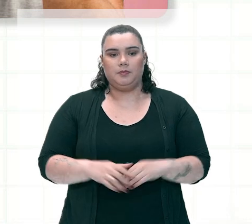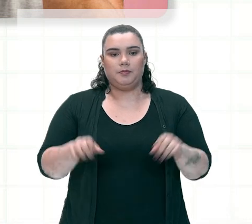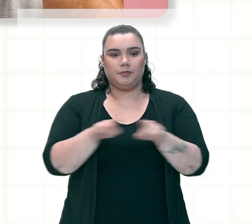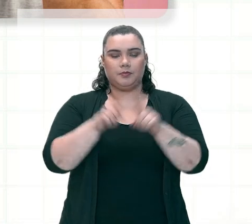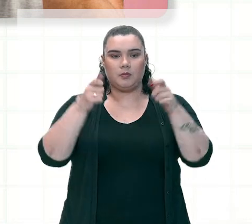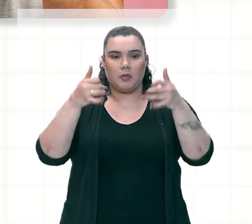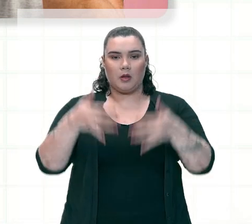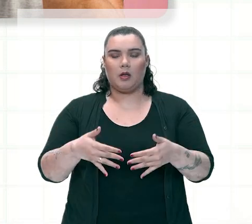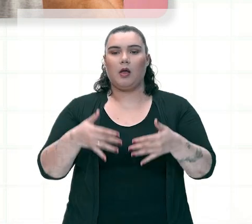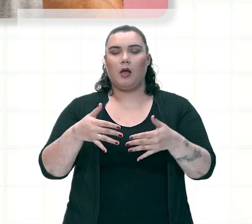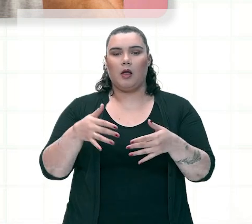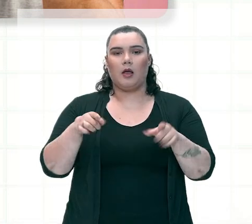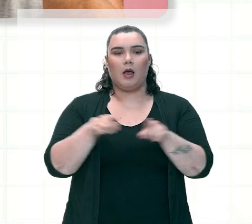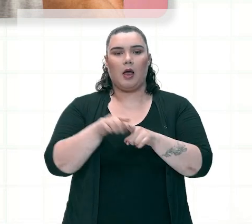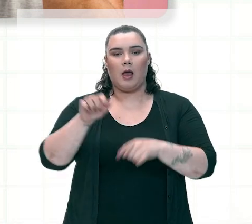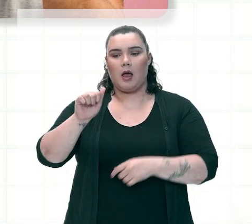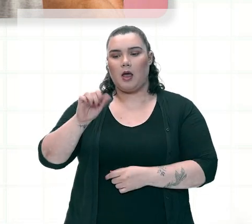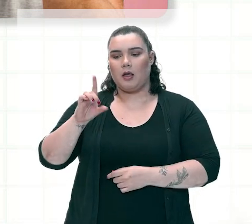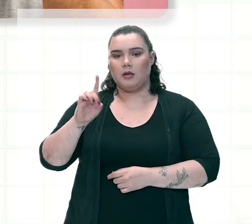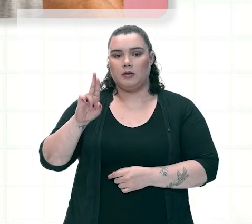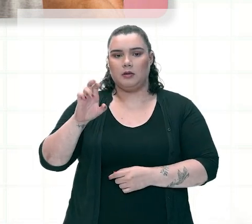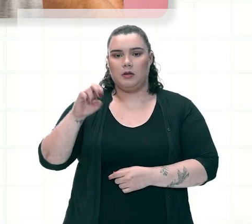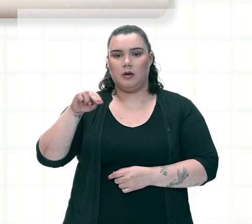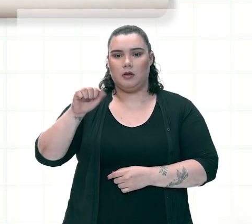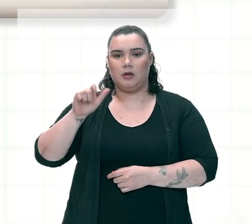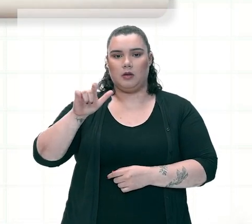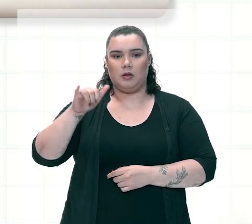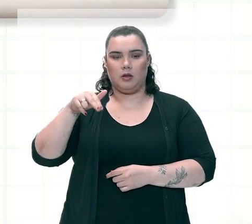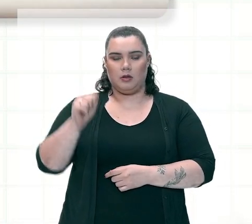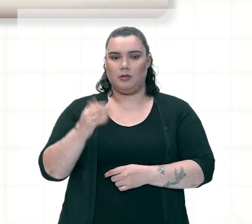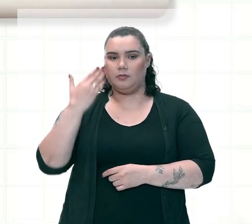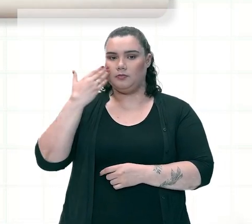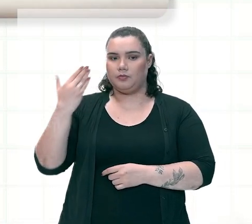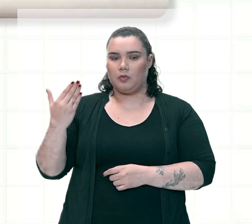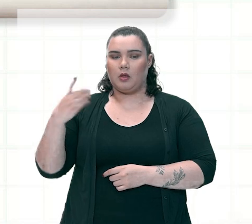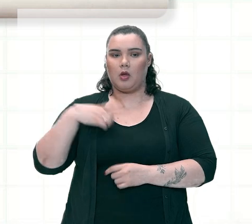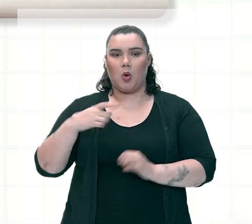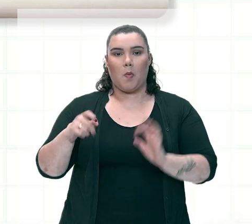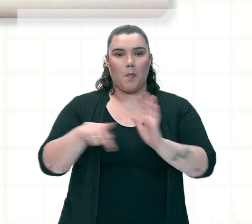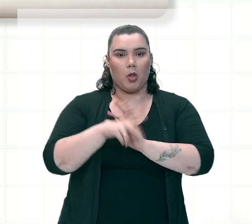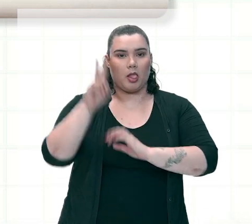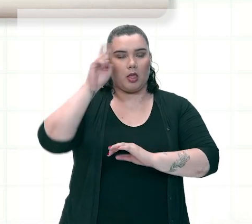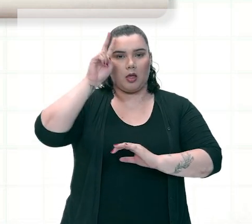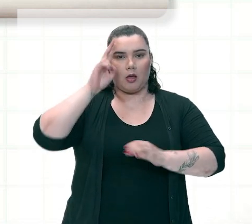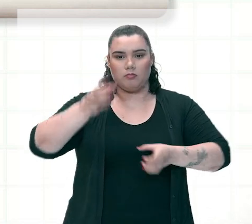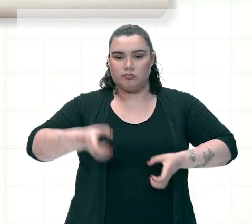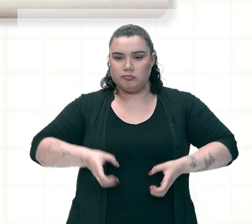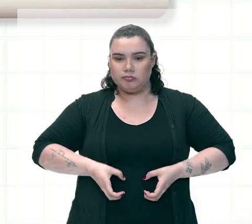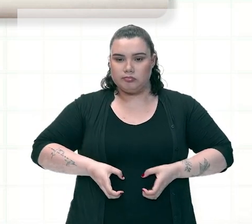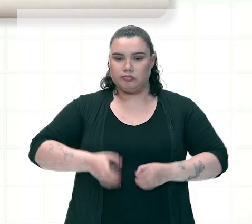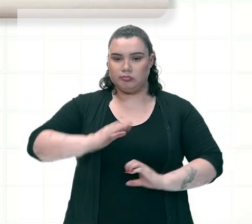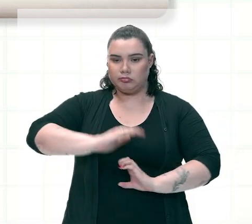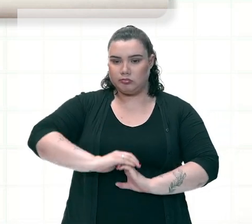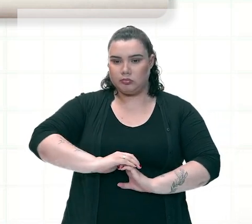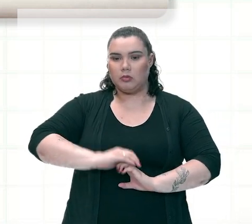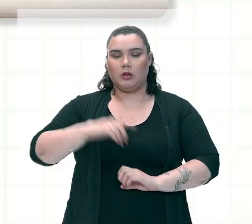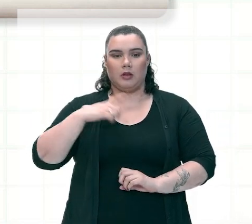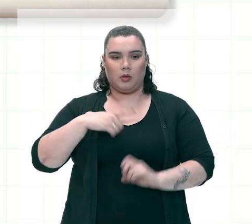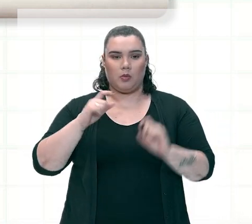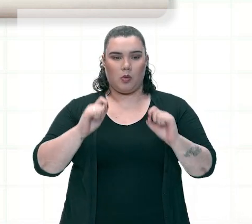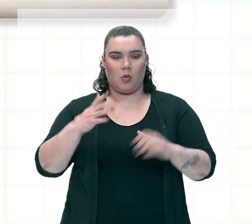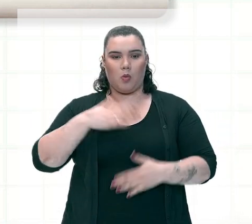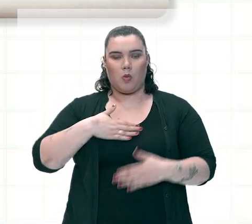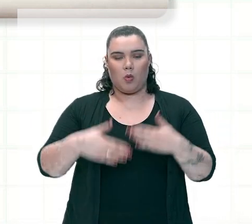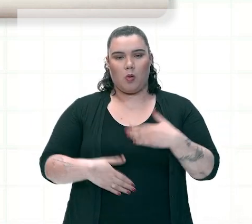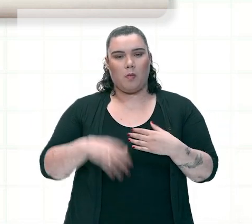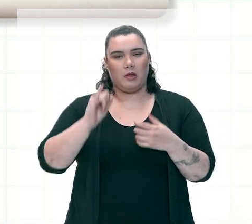né? Olha só, nós temos aí a adrenalina, então, na próxima imagem. Ela é secretada pelas suprarrenais e a adrenalina prepara